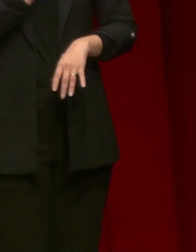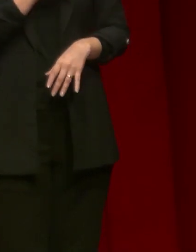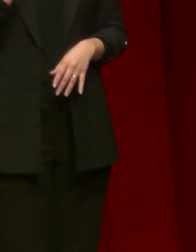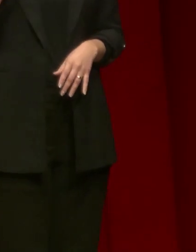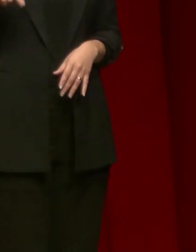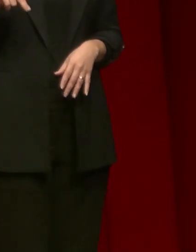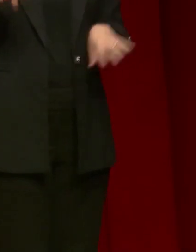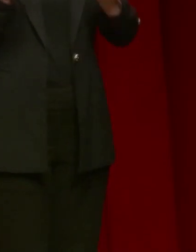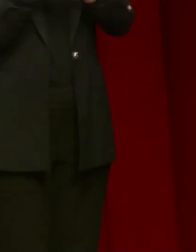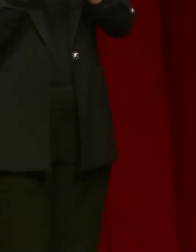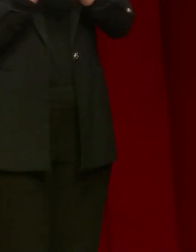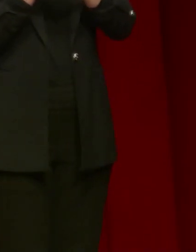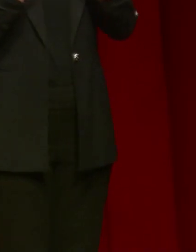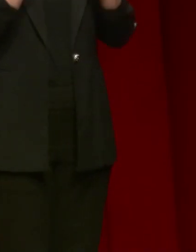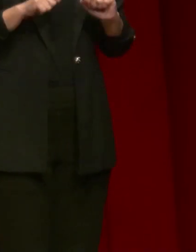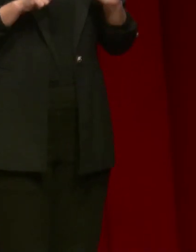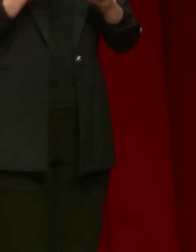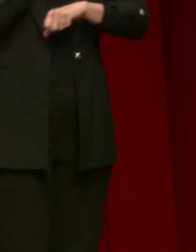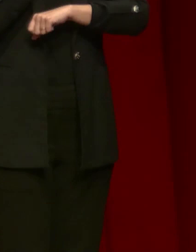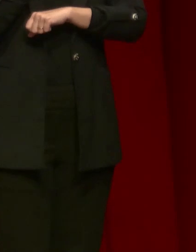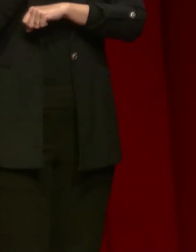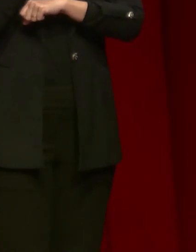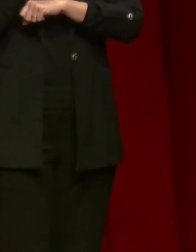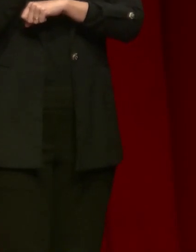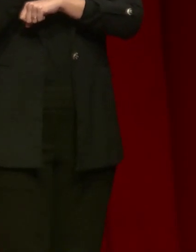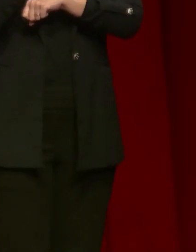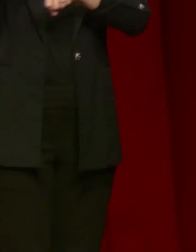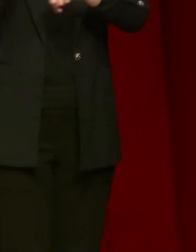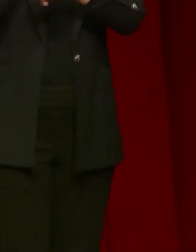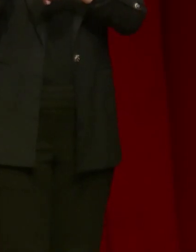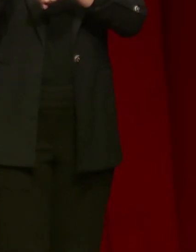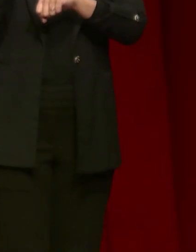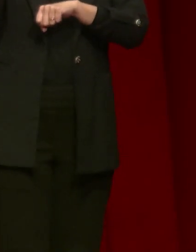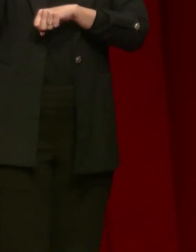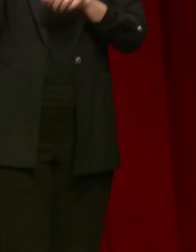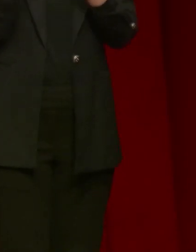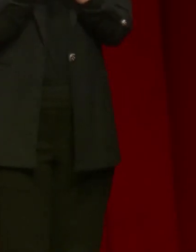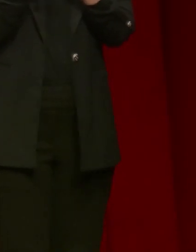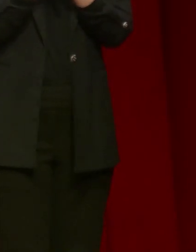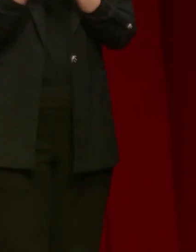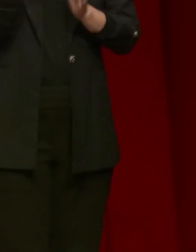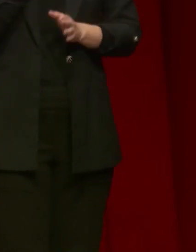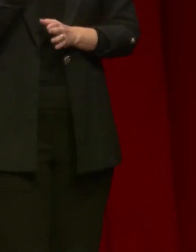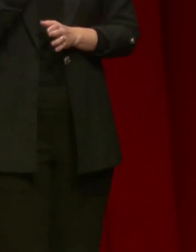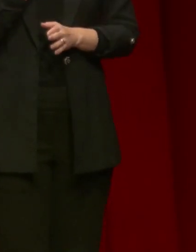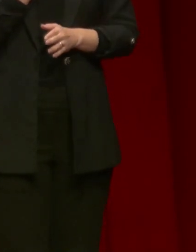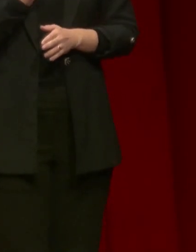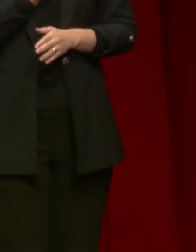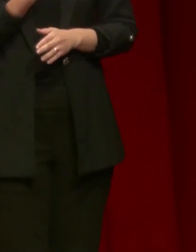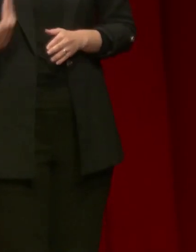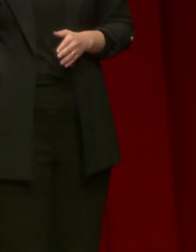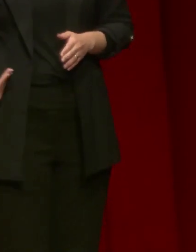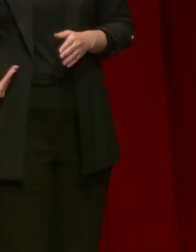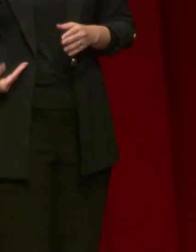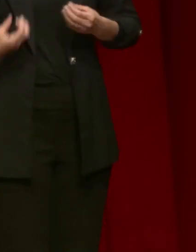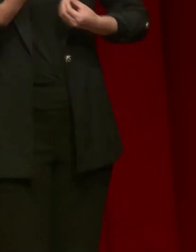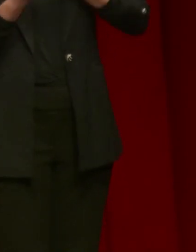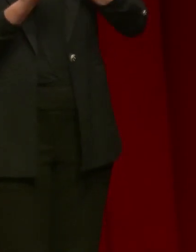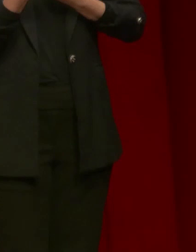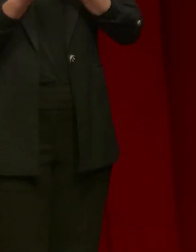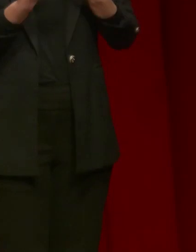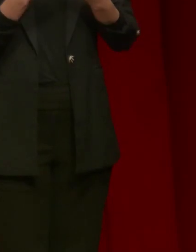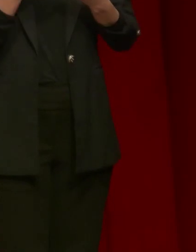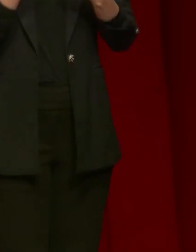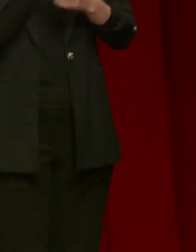professor e consultor internacional em gestão e políticas públicas, servindo a SBB e